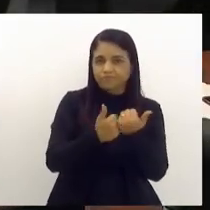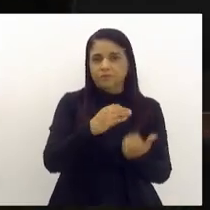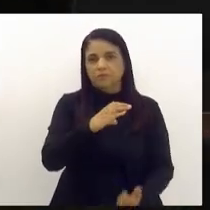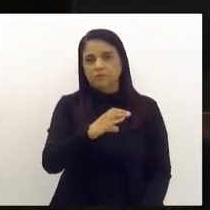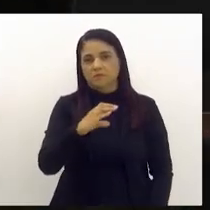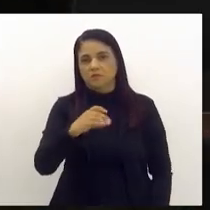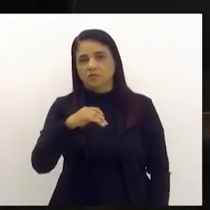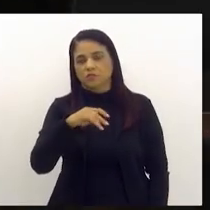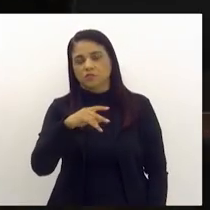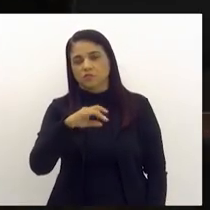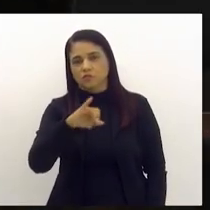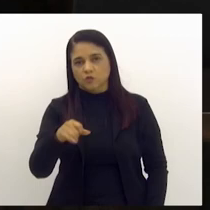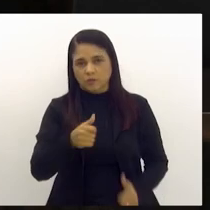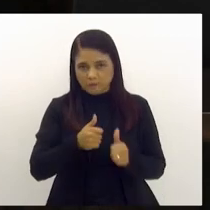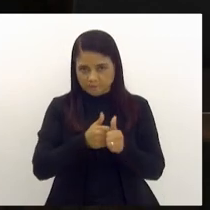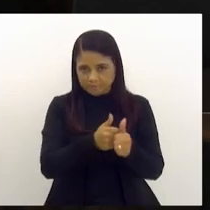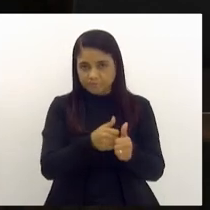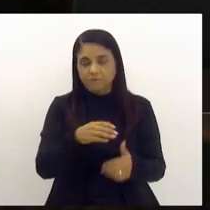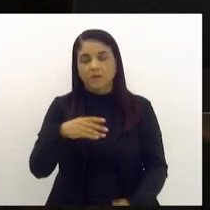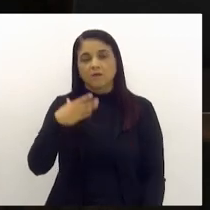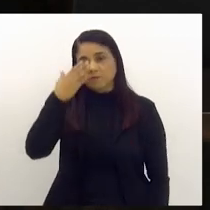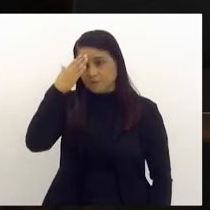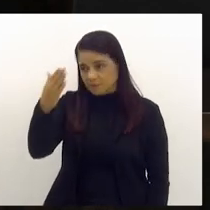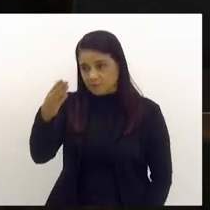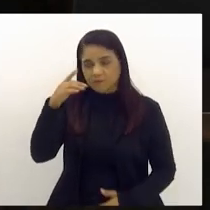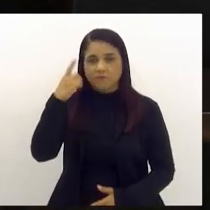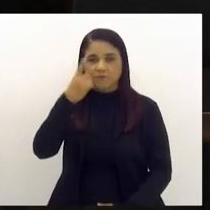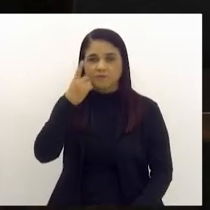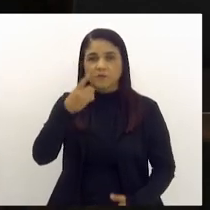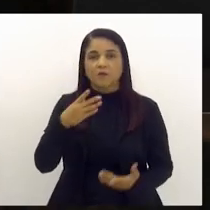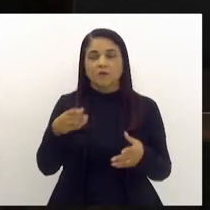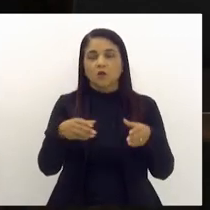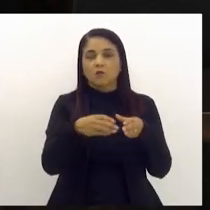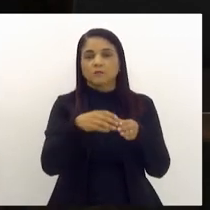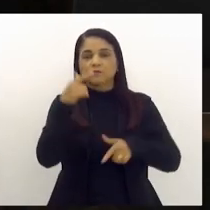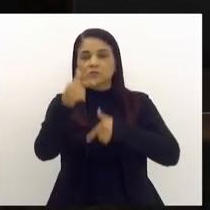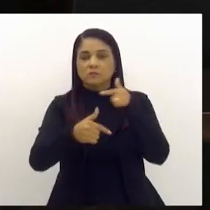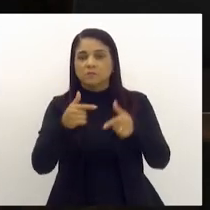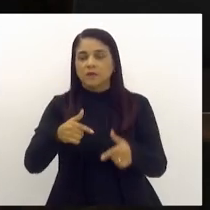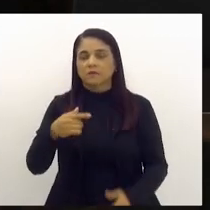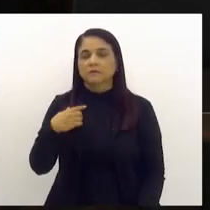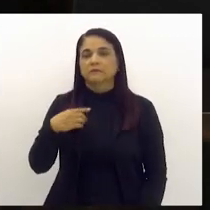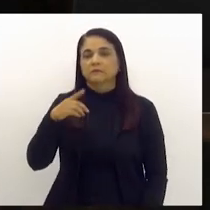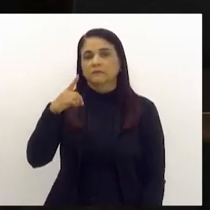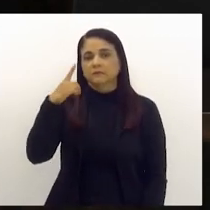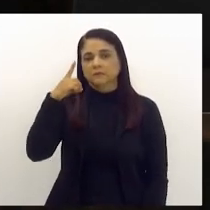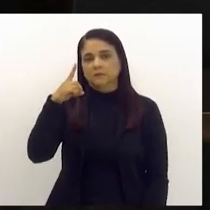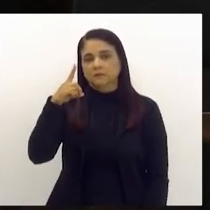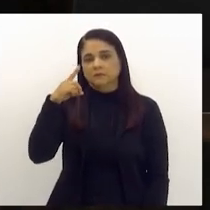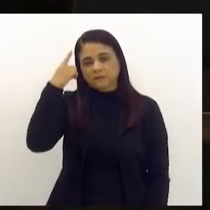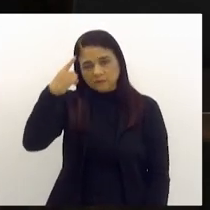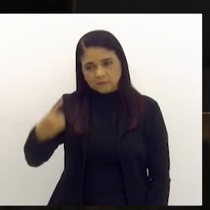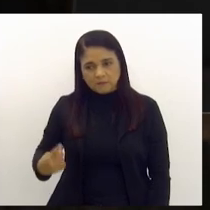Muito obrigado, deputada Marta Rocha. Pela Comissão de Trabalho, deputada Dani Balbi.